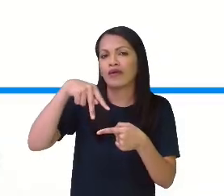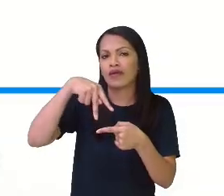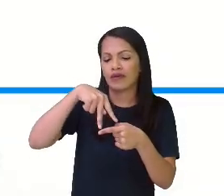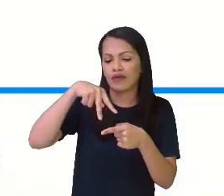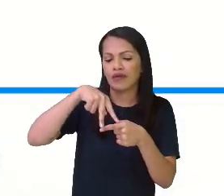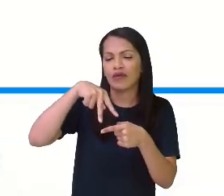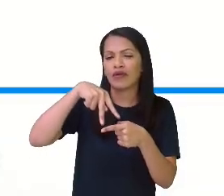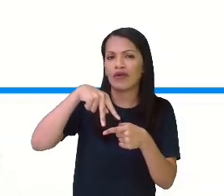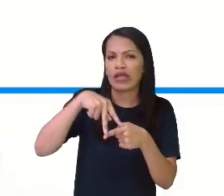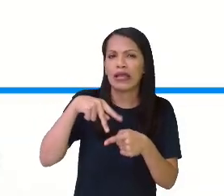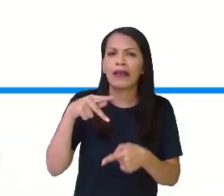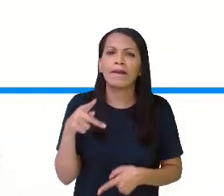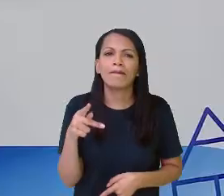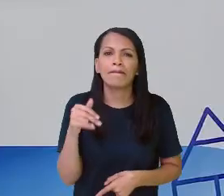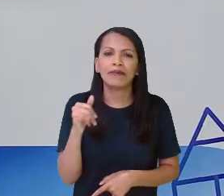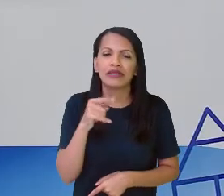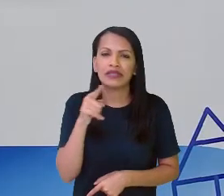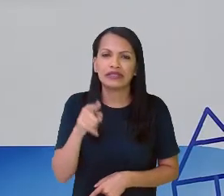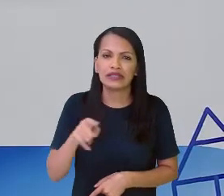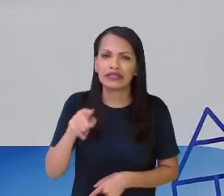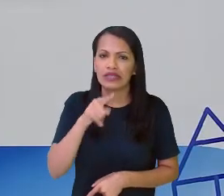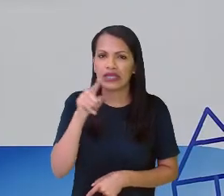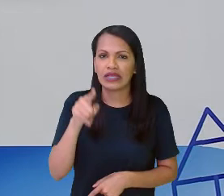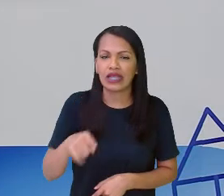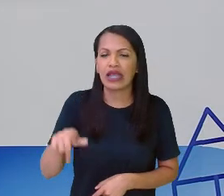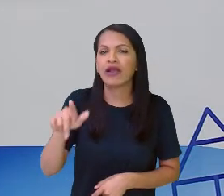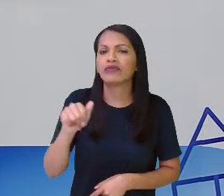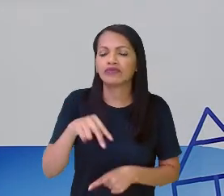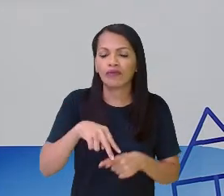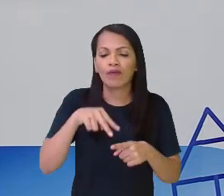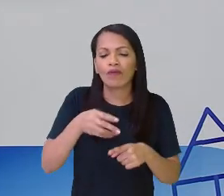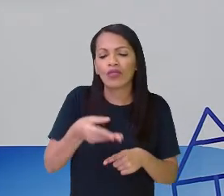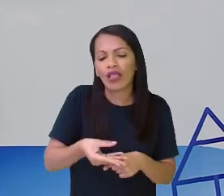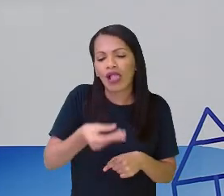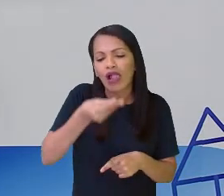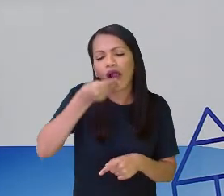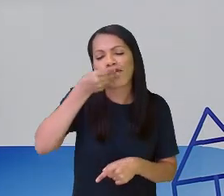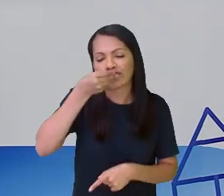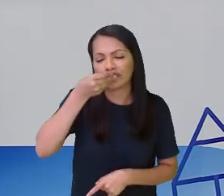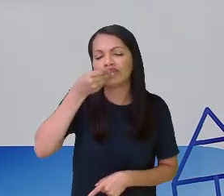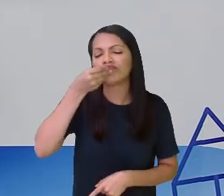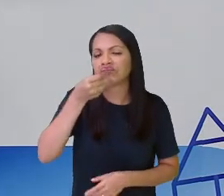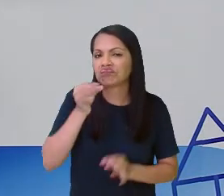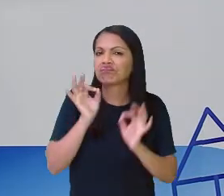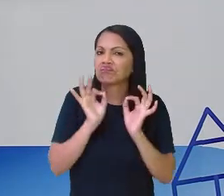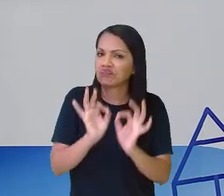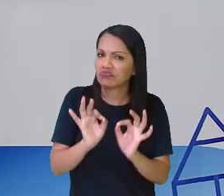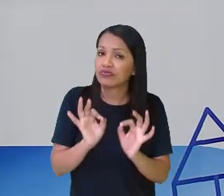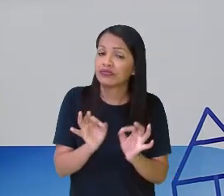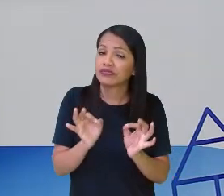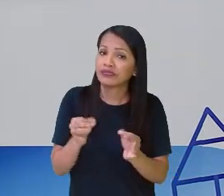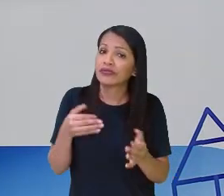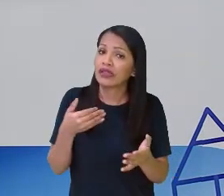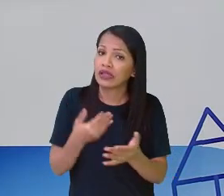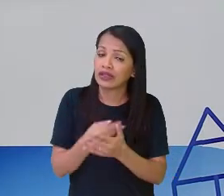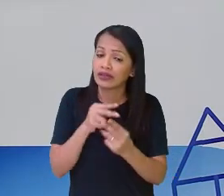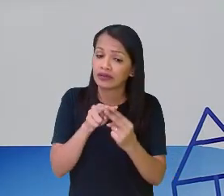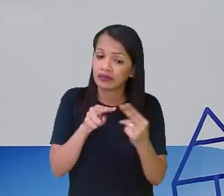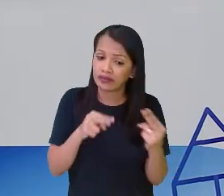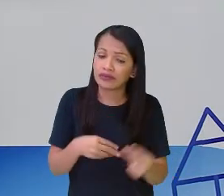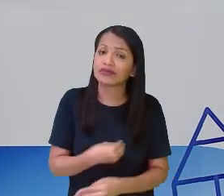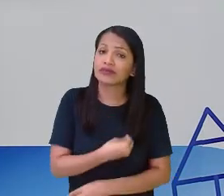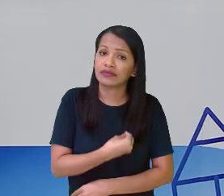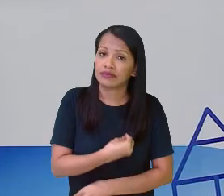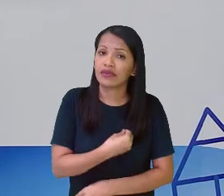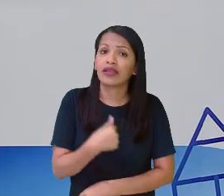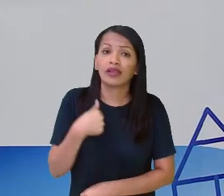do copinho de refrigerante com uma fatiazinha de pizza. Agora cairia muito bem, inclusive até no ao vivo, se